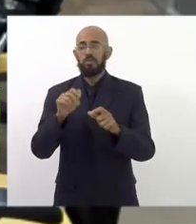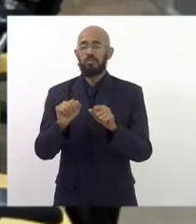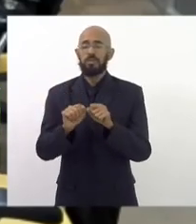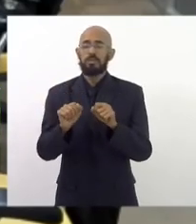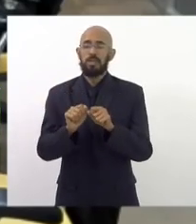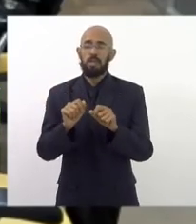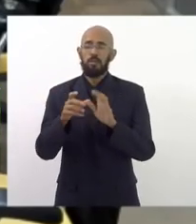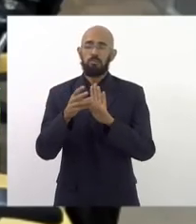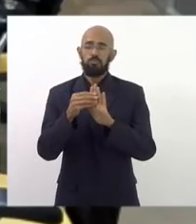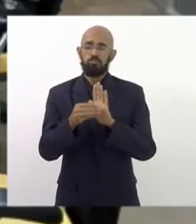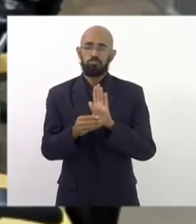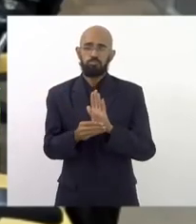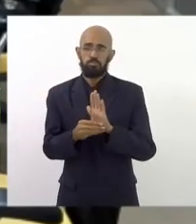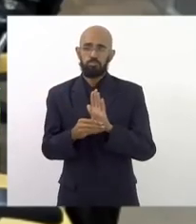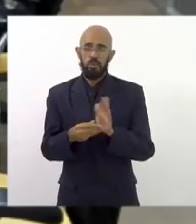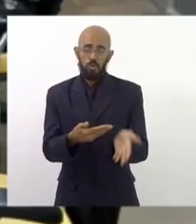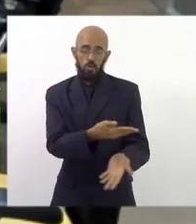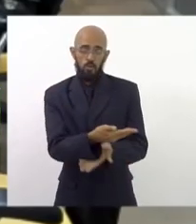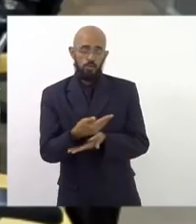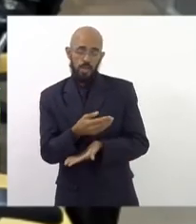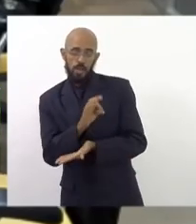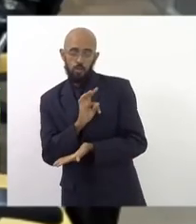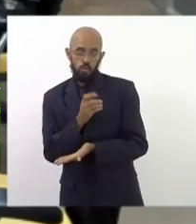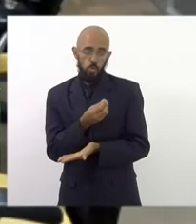um registro, queria convidar todos,